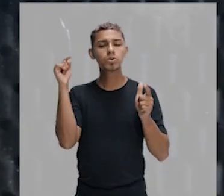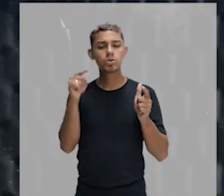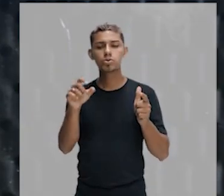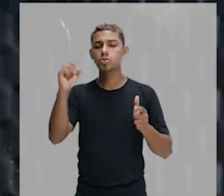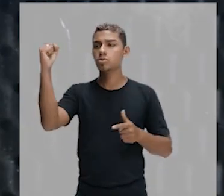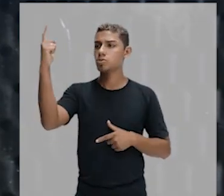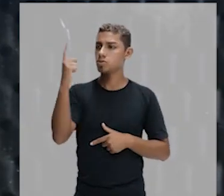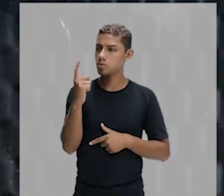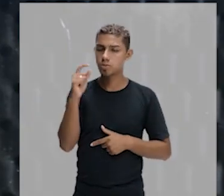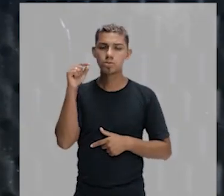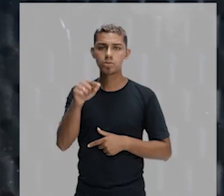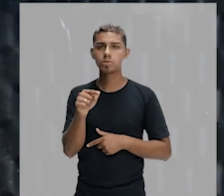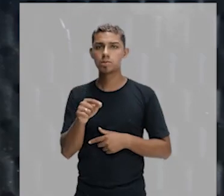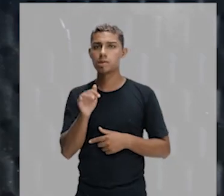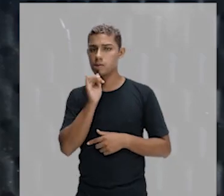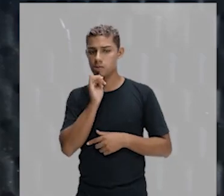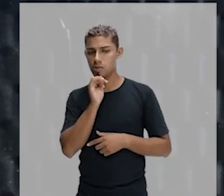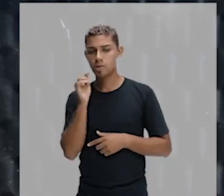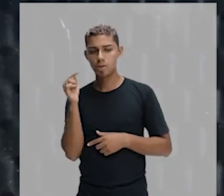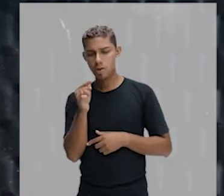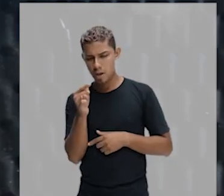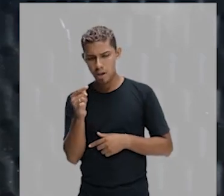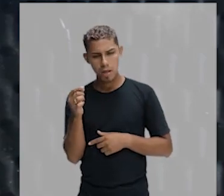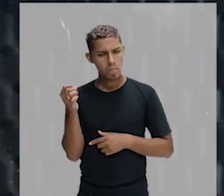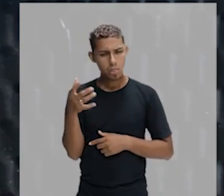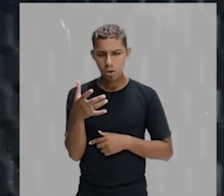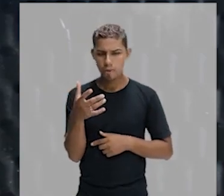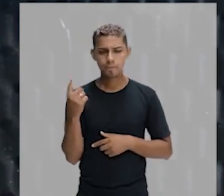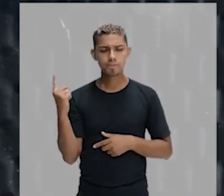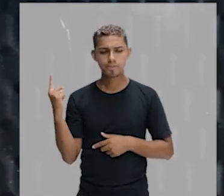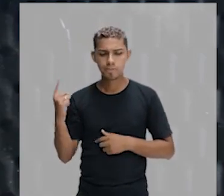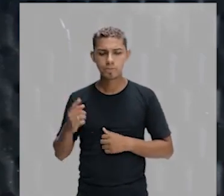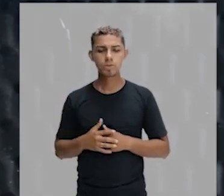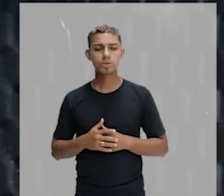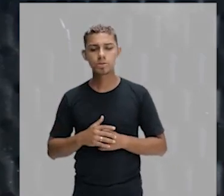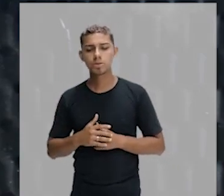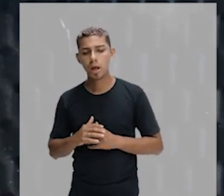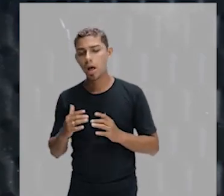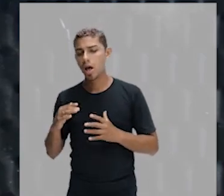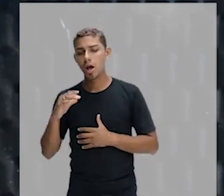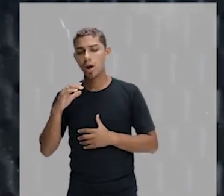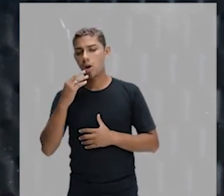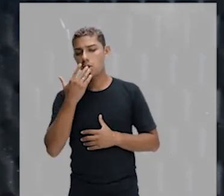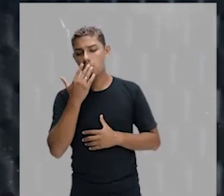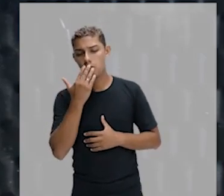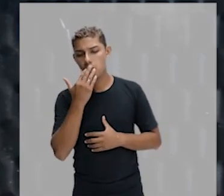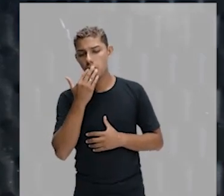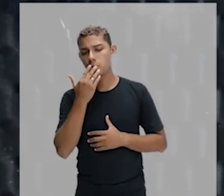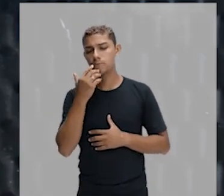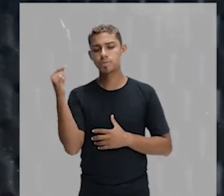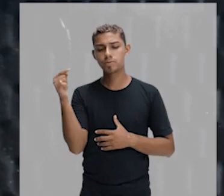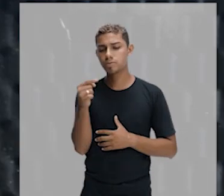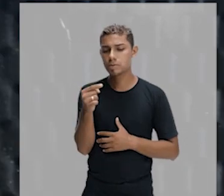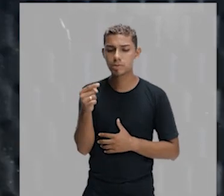uma estrela que relativamente também é bem mais nova, tá ok? Justamente pela coloração, a questão de coloração do seu brilho,